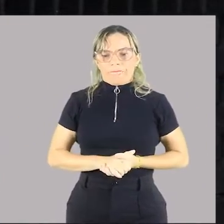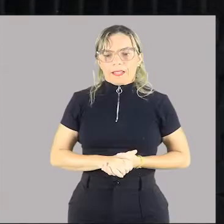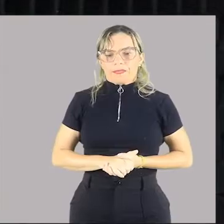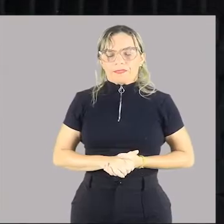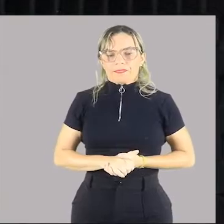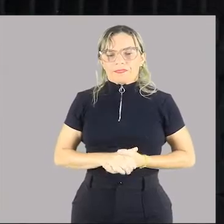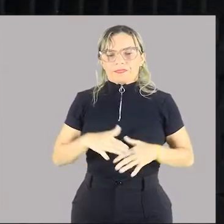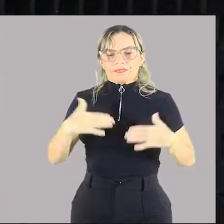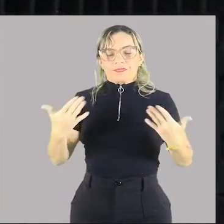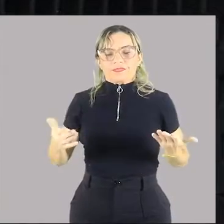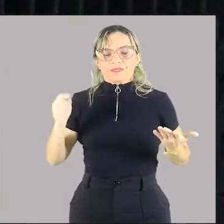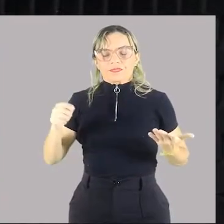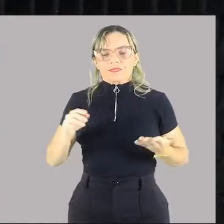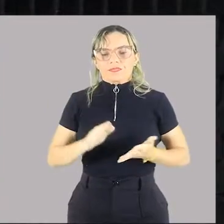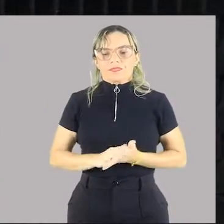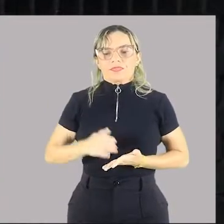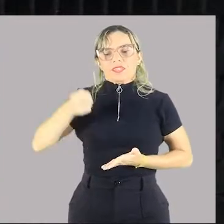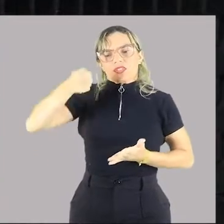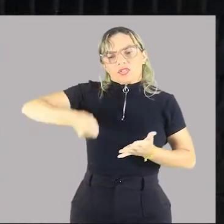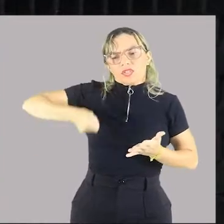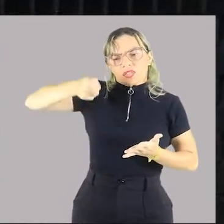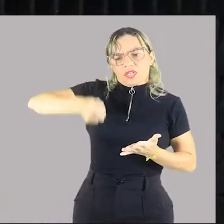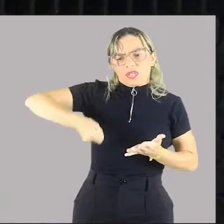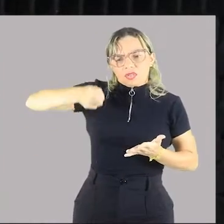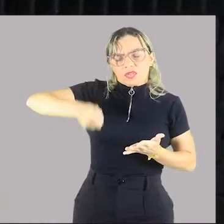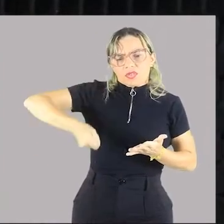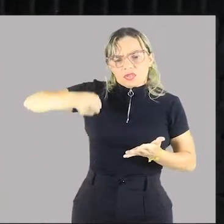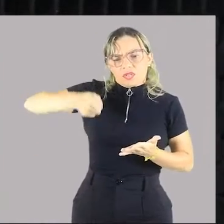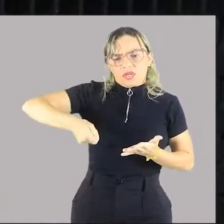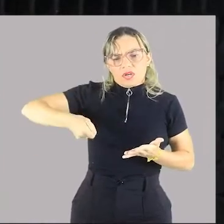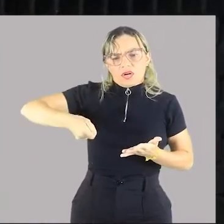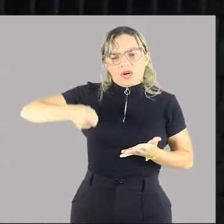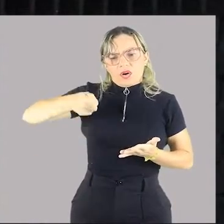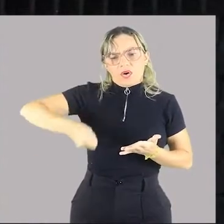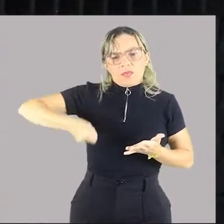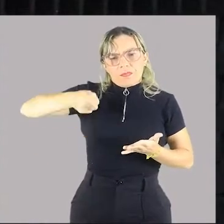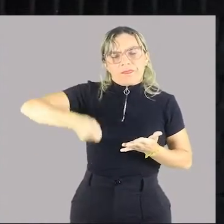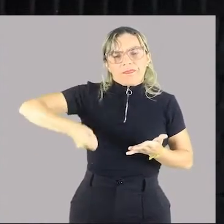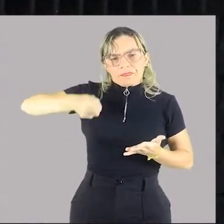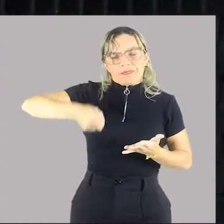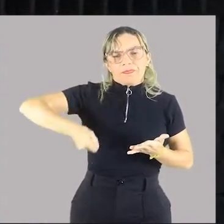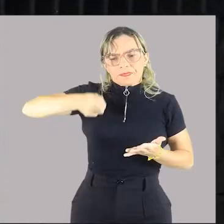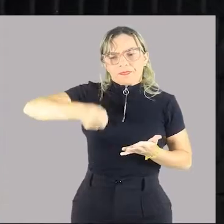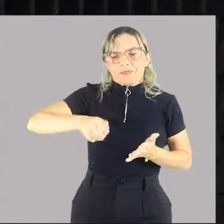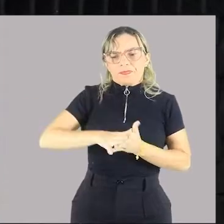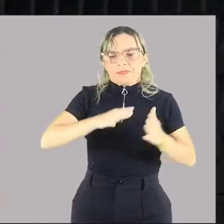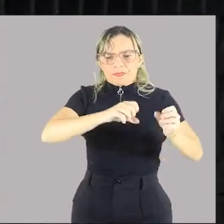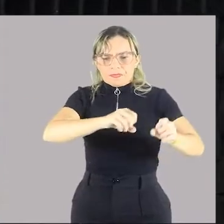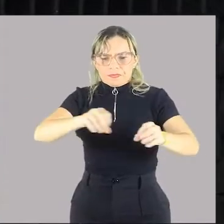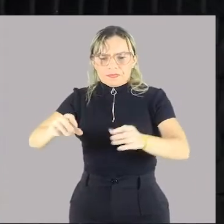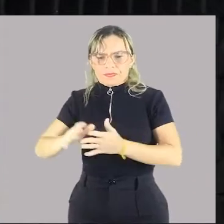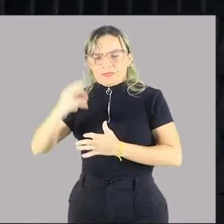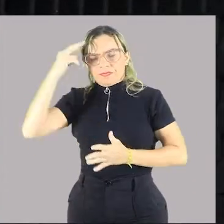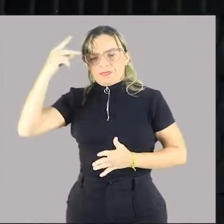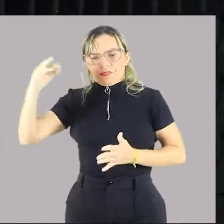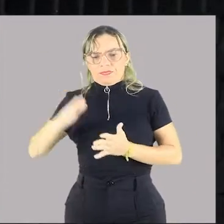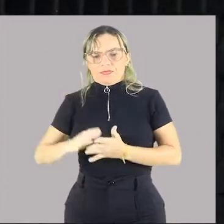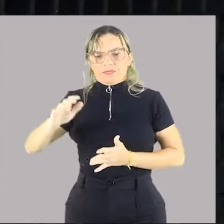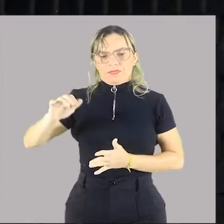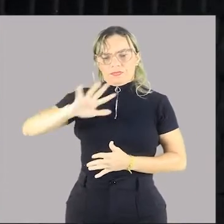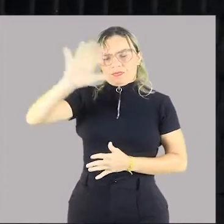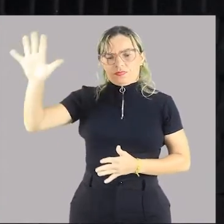é justamente o quê? A obrigatoriedade, olha só, a obrigatoriedade do ensino da história